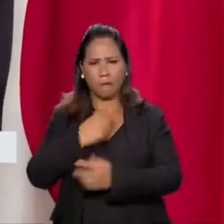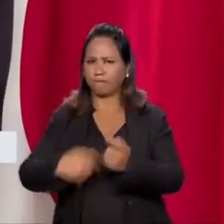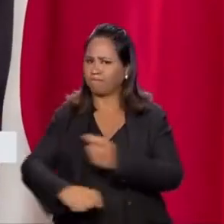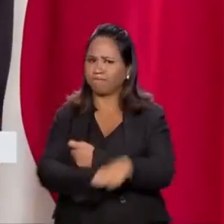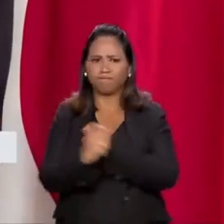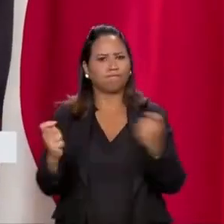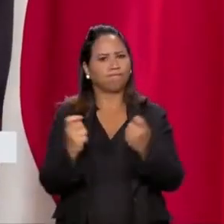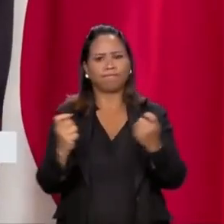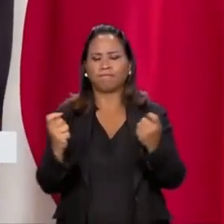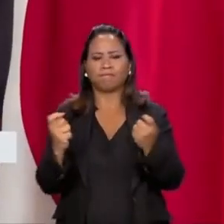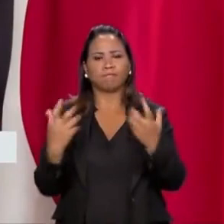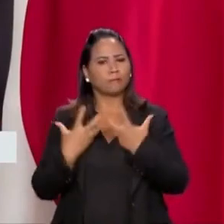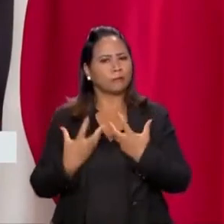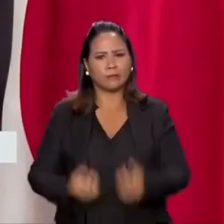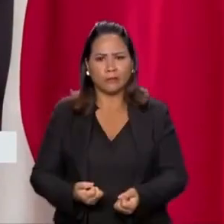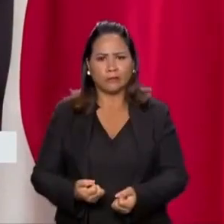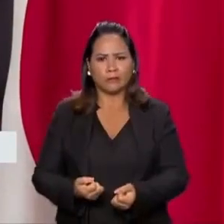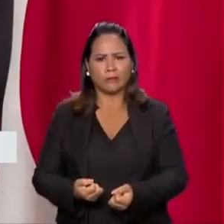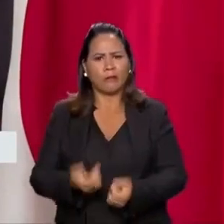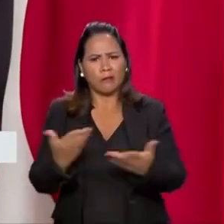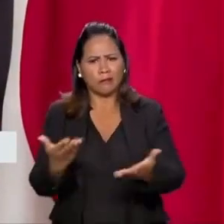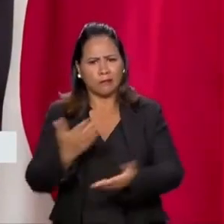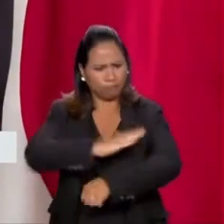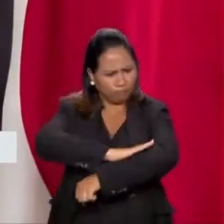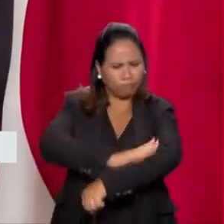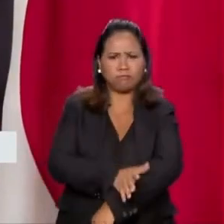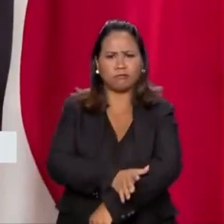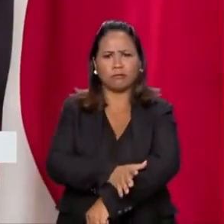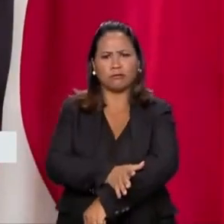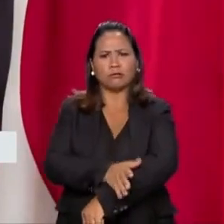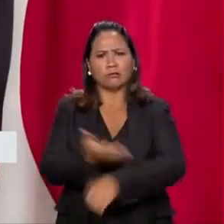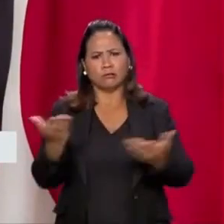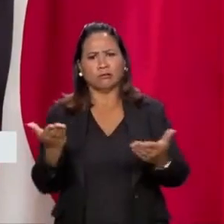que o fascismo tome conta e o racismo dentro do estádio de futebol.